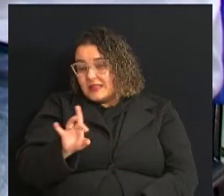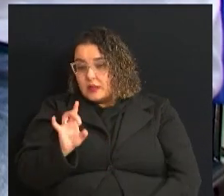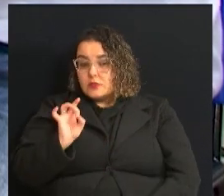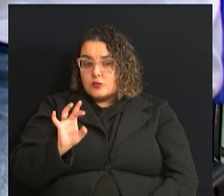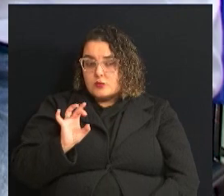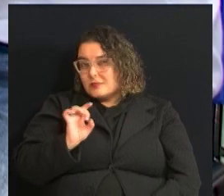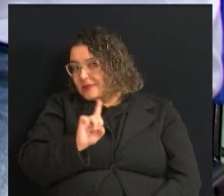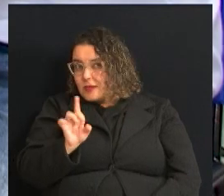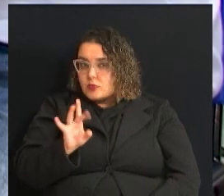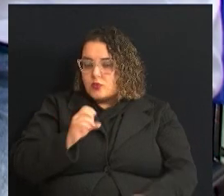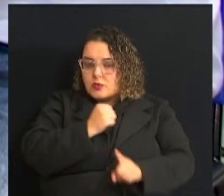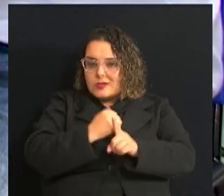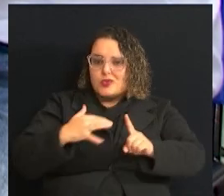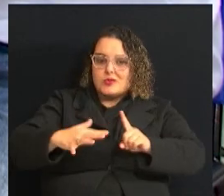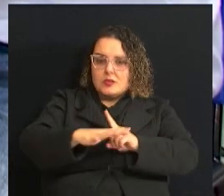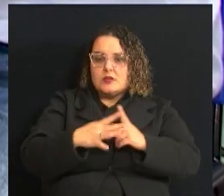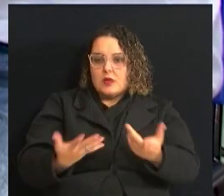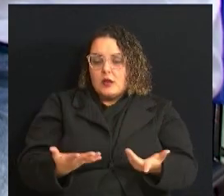socializar, né, mas de